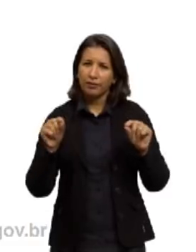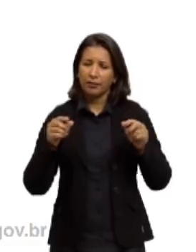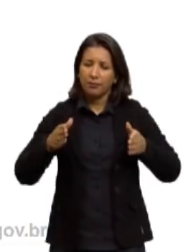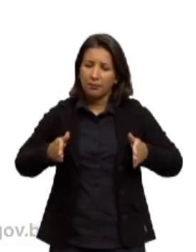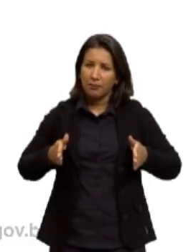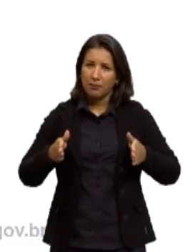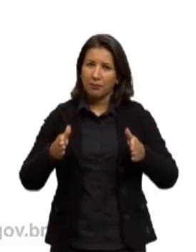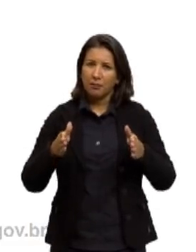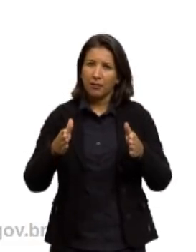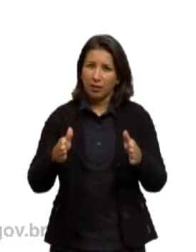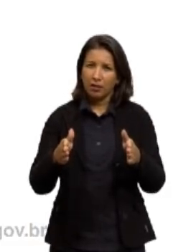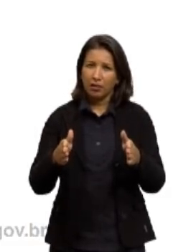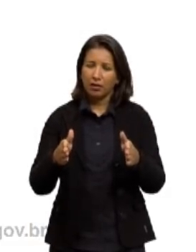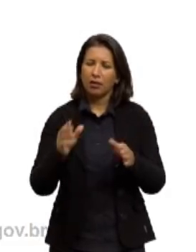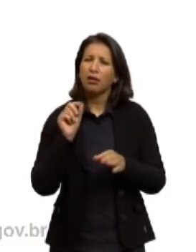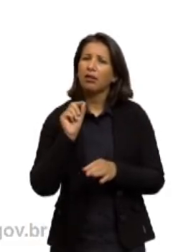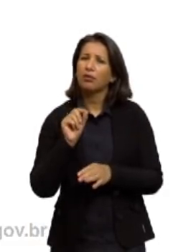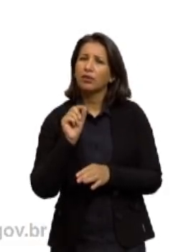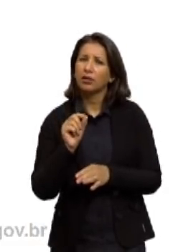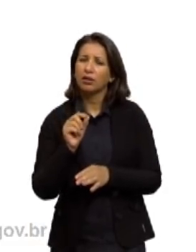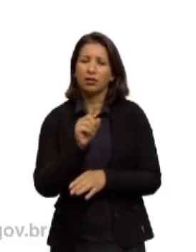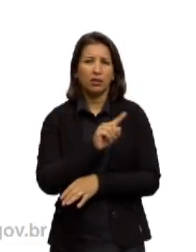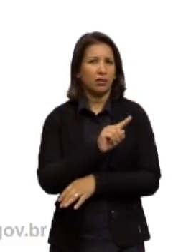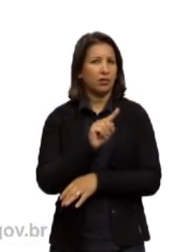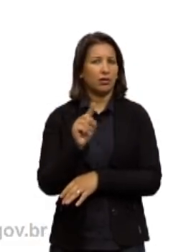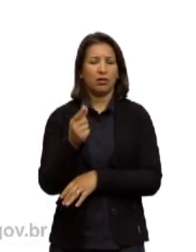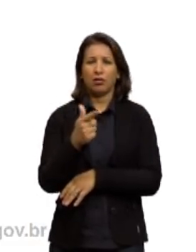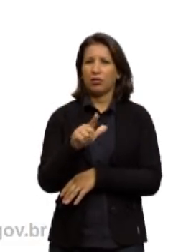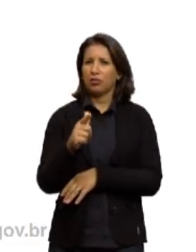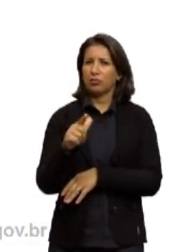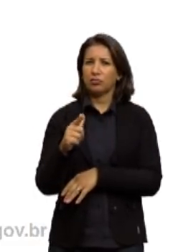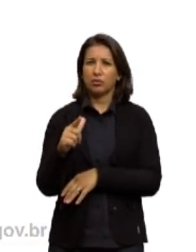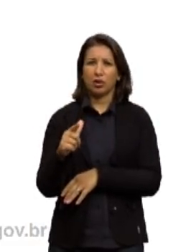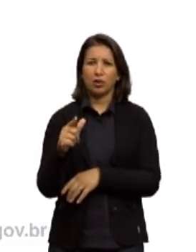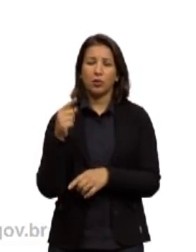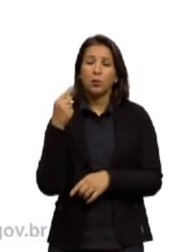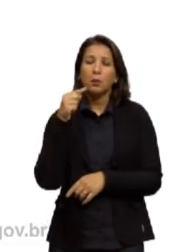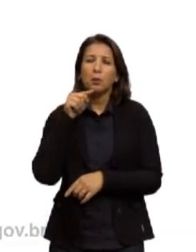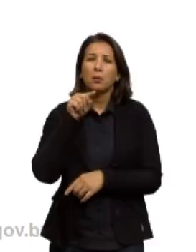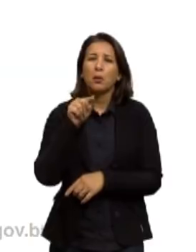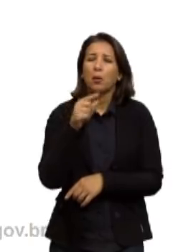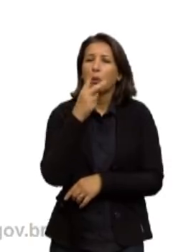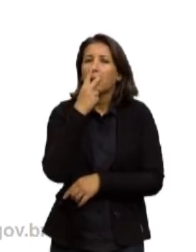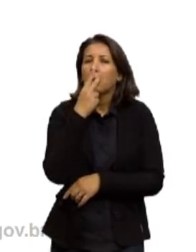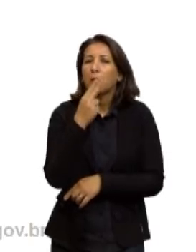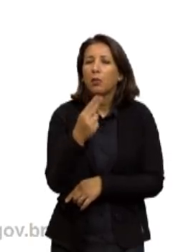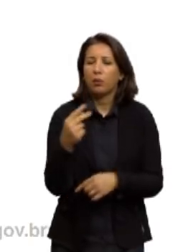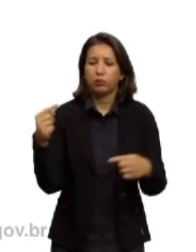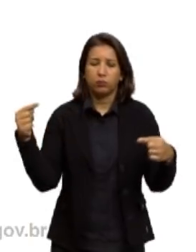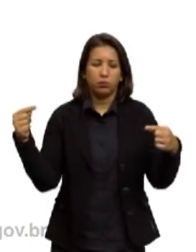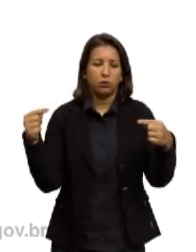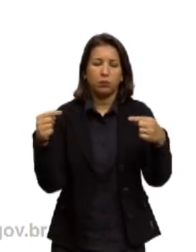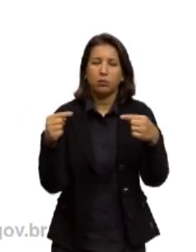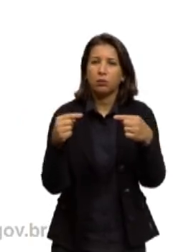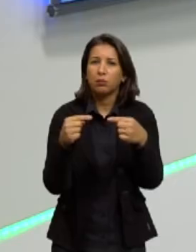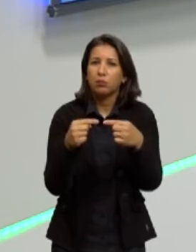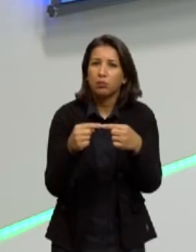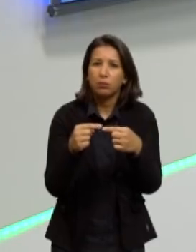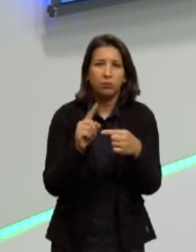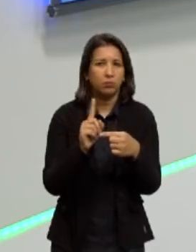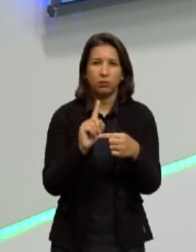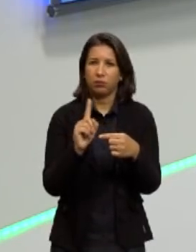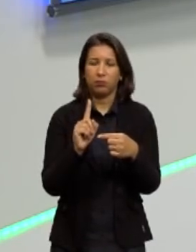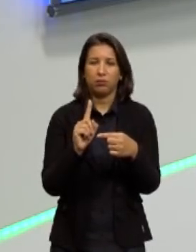são aquelas que não têm ponto comum certo então não é um ponto comum entre elas